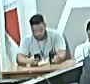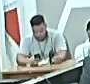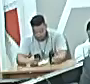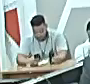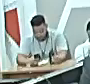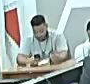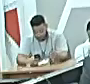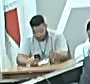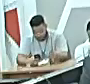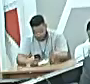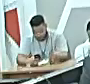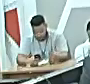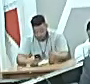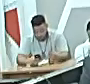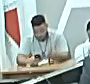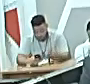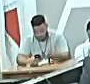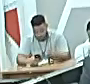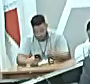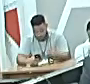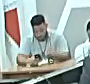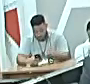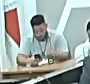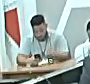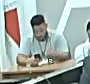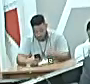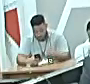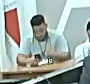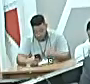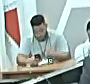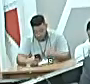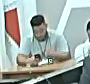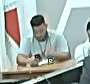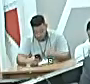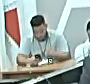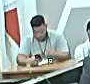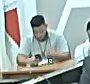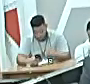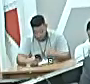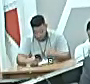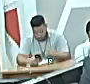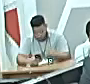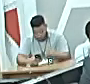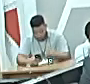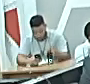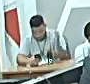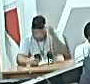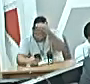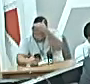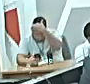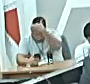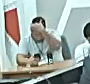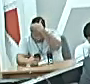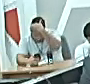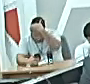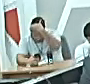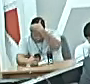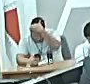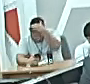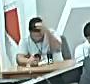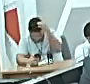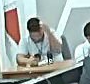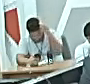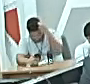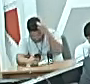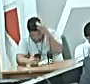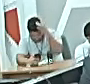e trazemos à apreciação dos senhores a ansiedade dos senhores e